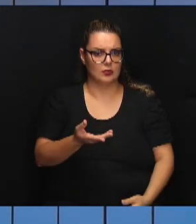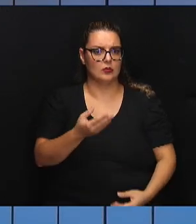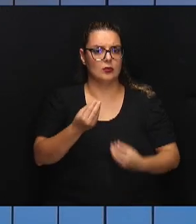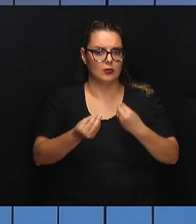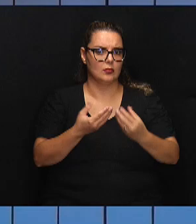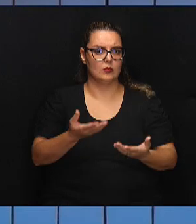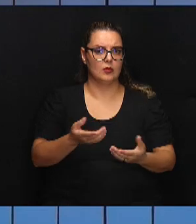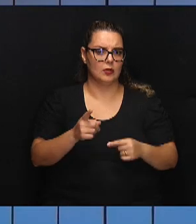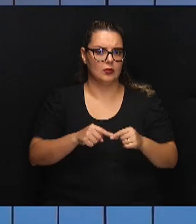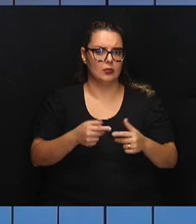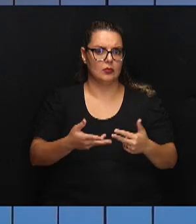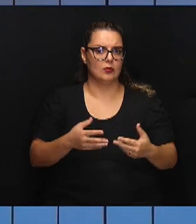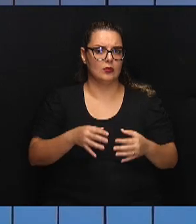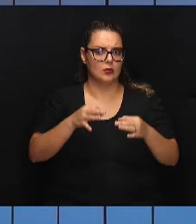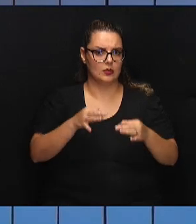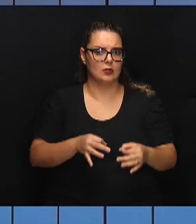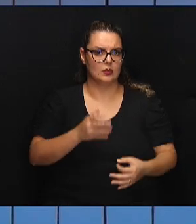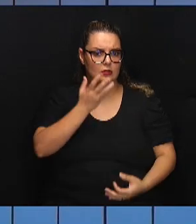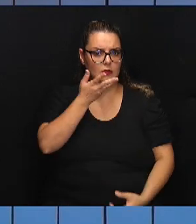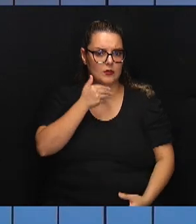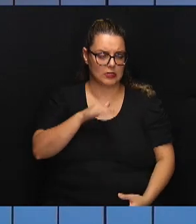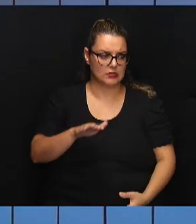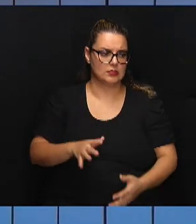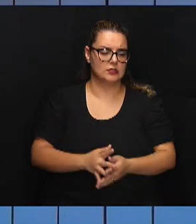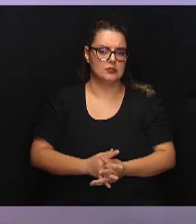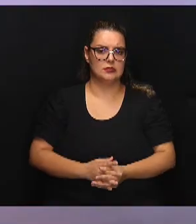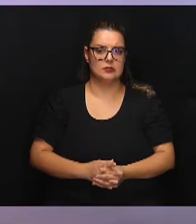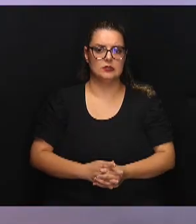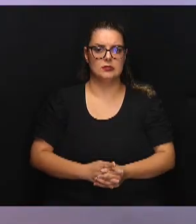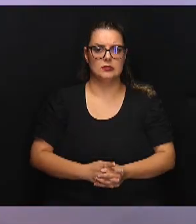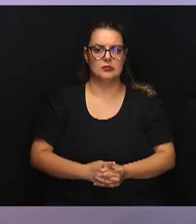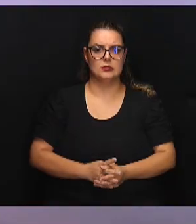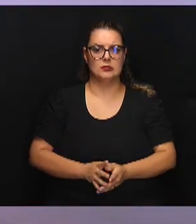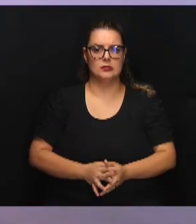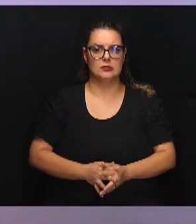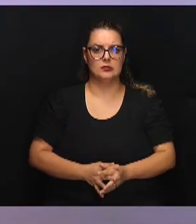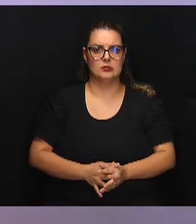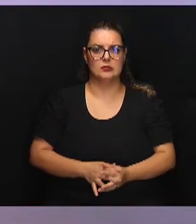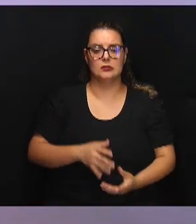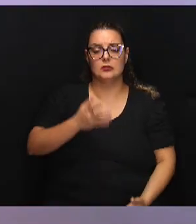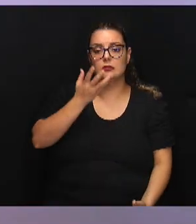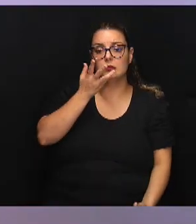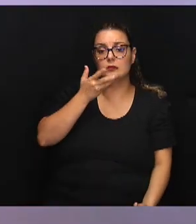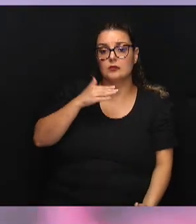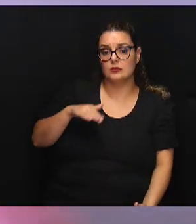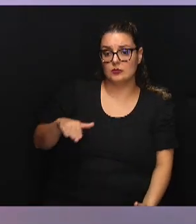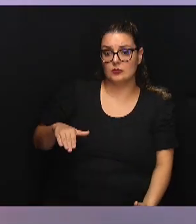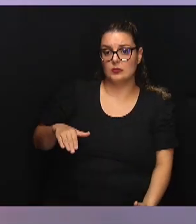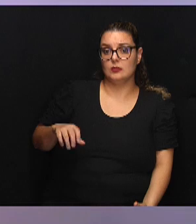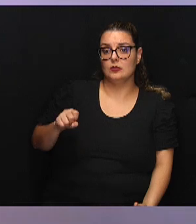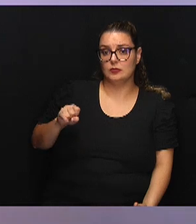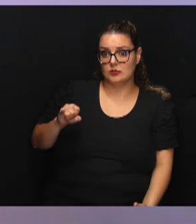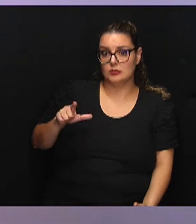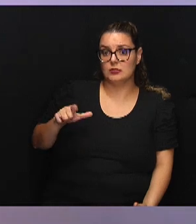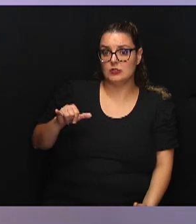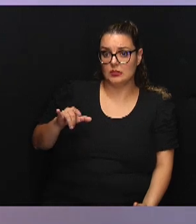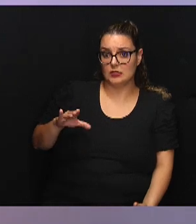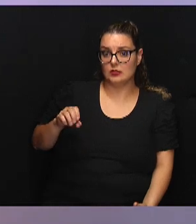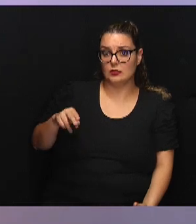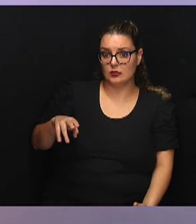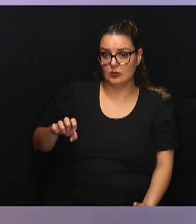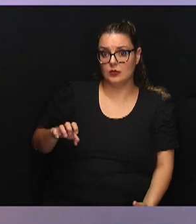material que seria mais adequado para as crianças? Para a criança, o de silicone, ele costuma ser